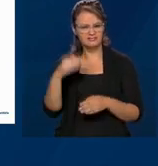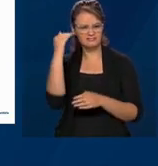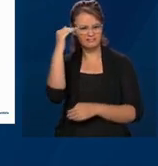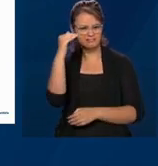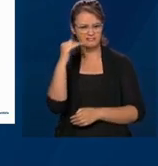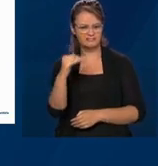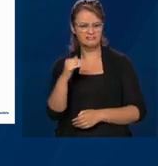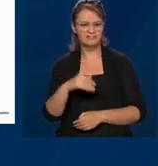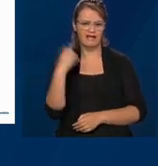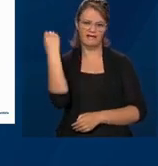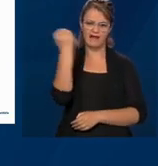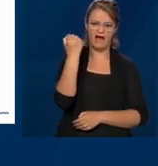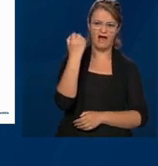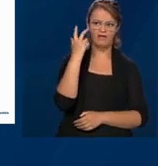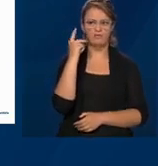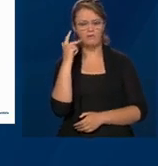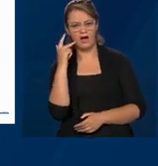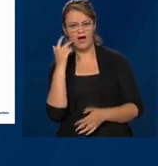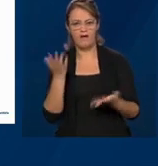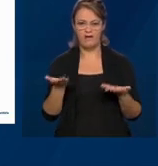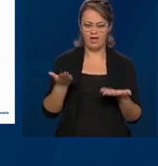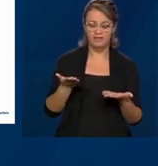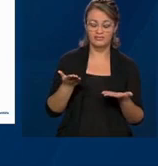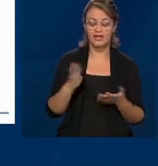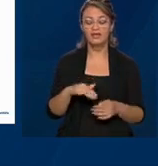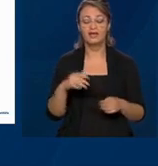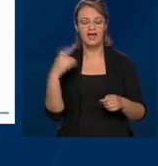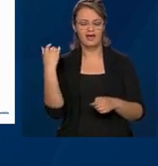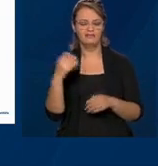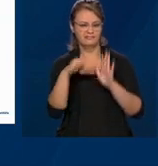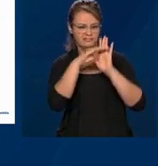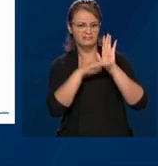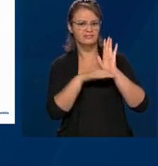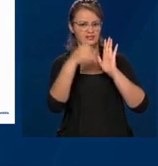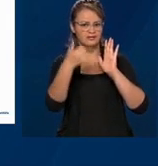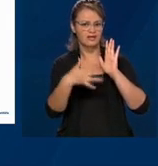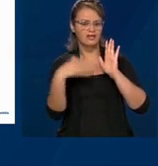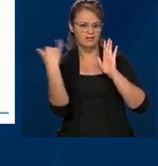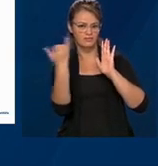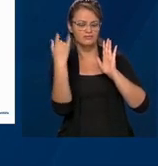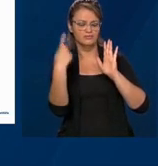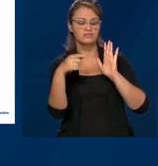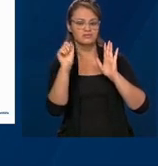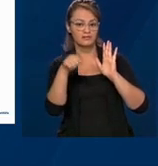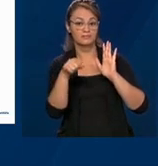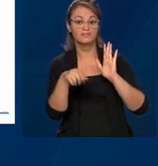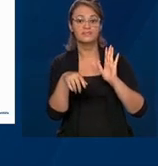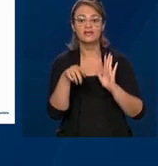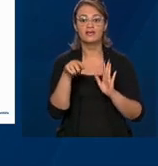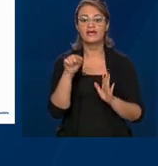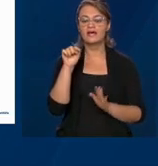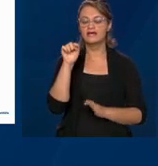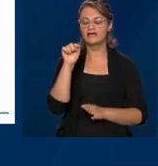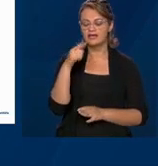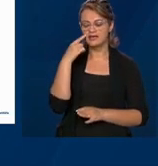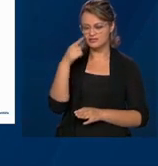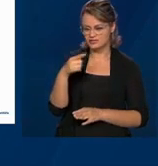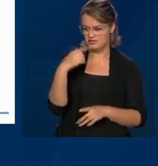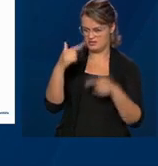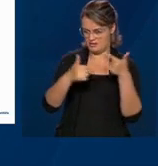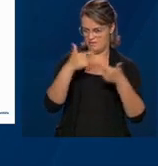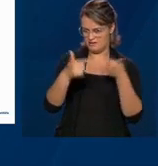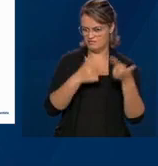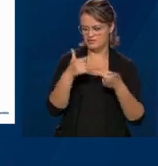gravidade, porque se a gente olhar e aí esse trabalho a gente